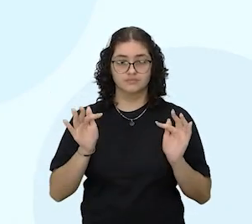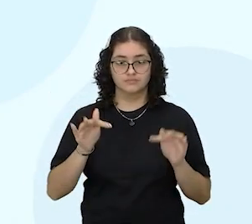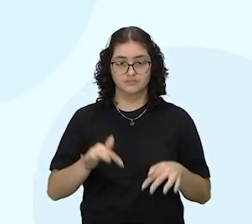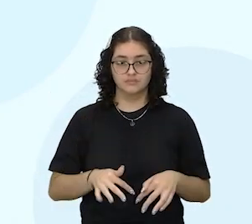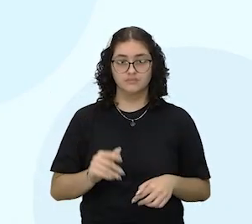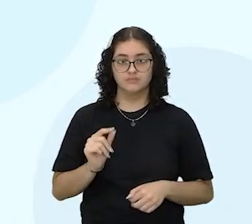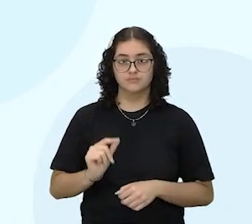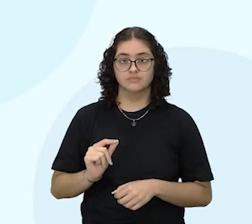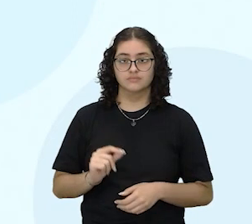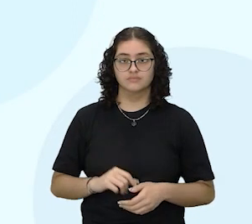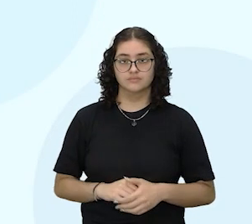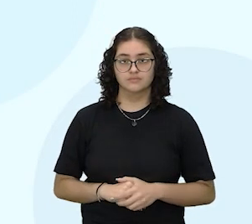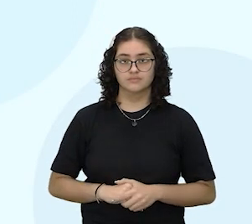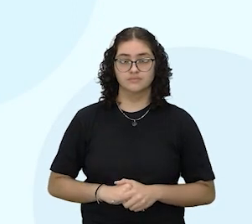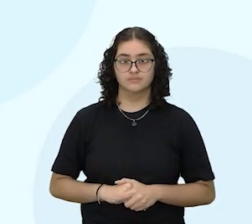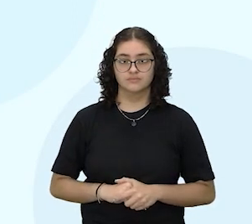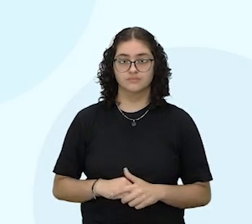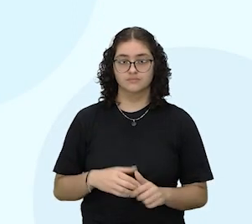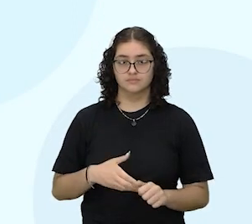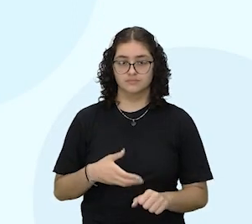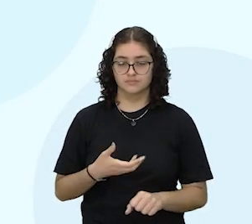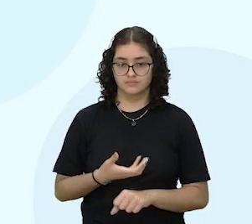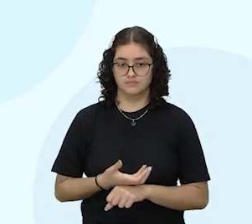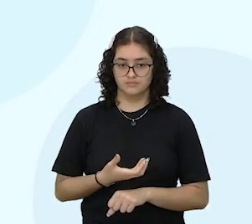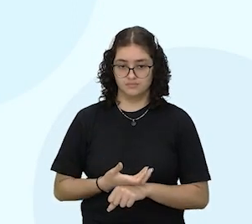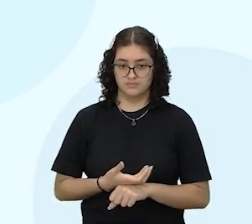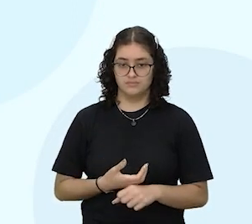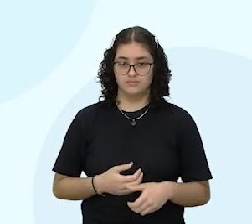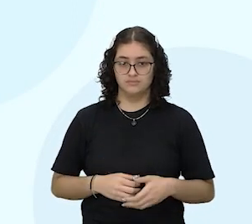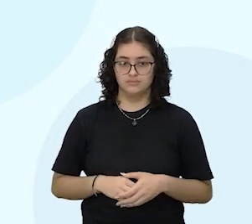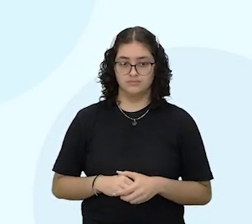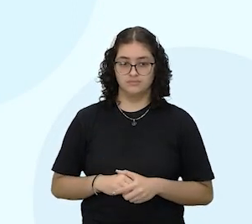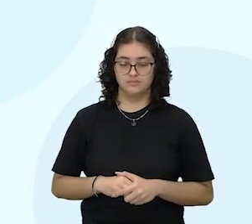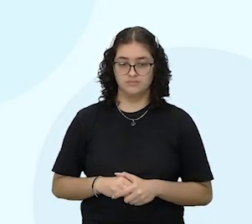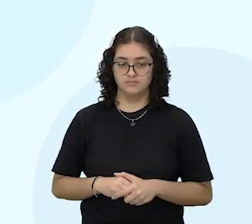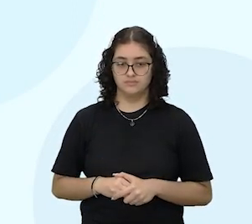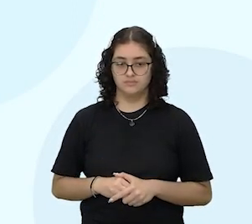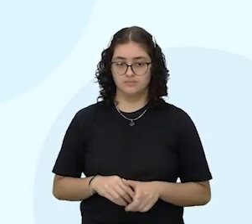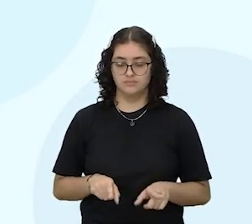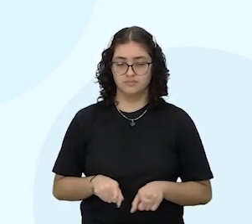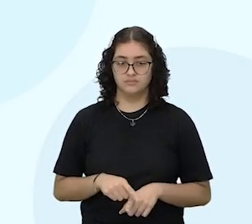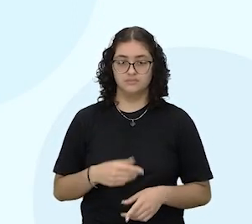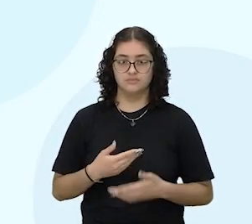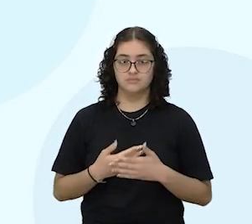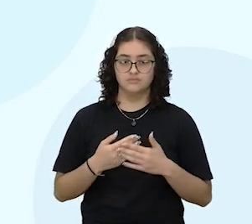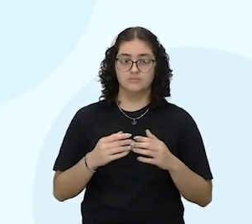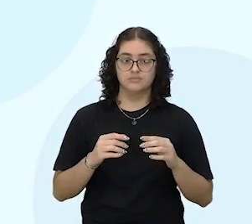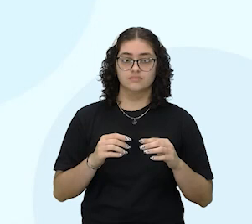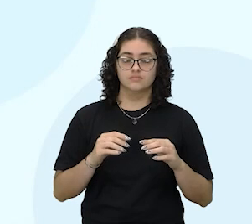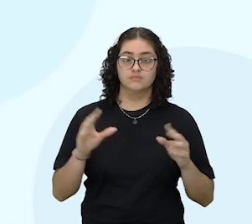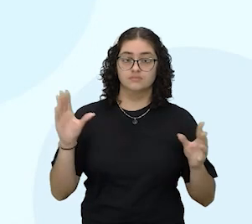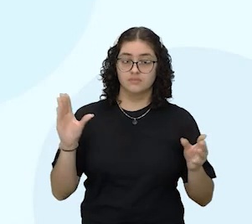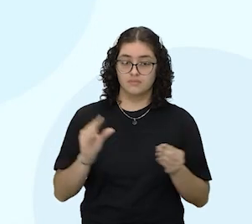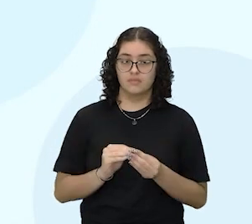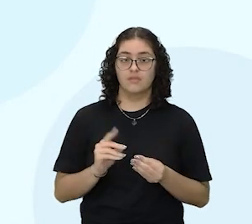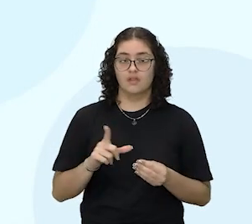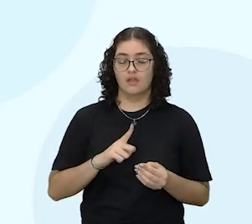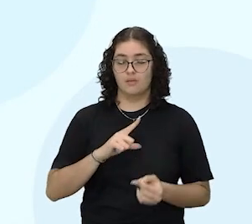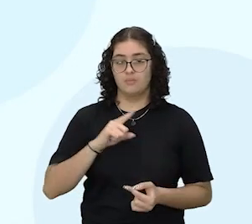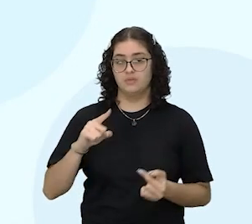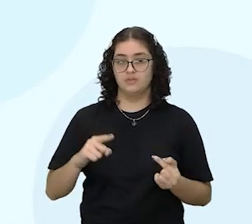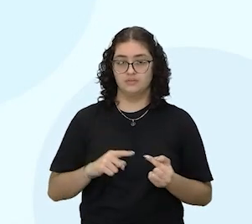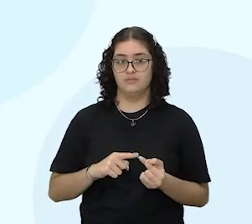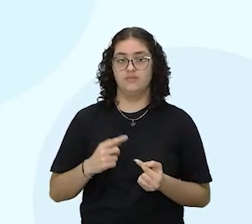o componente curricular, né, como também a aula de sistematização, ela tem mesmo esse intuito aí